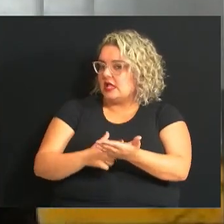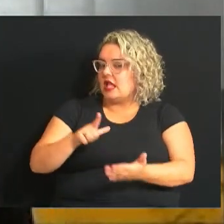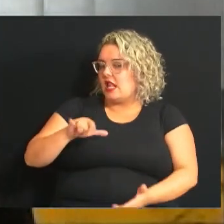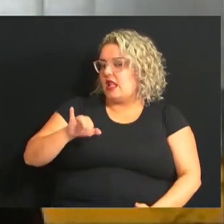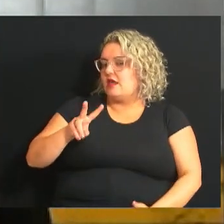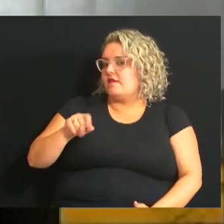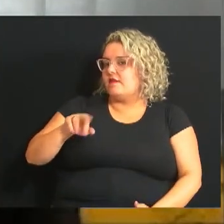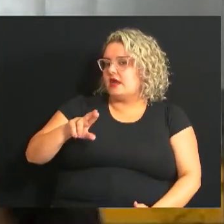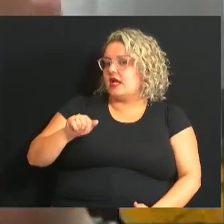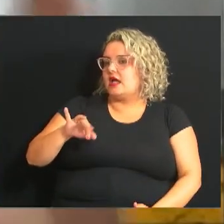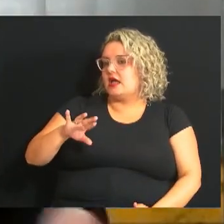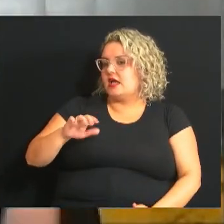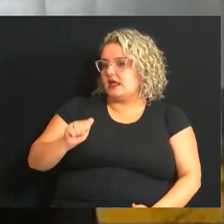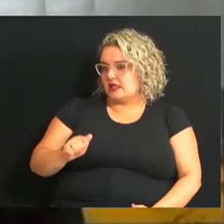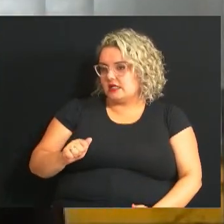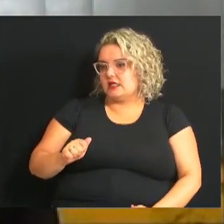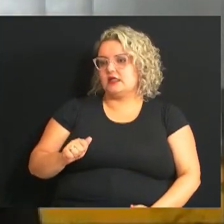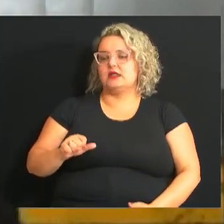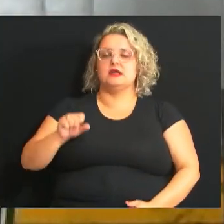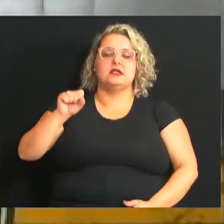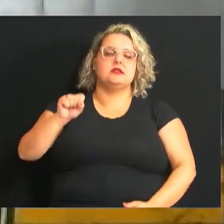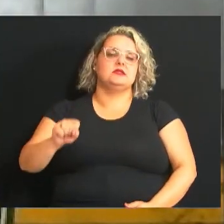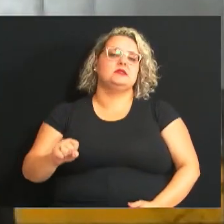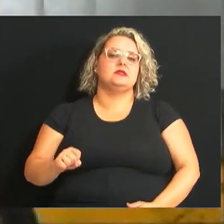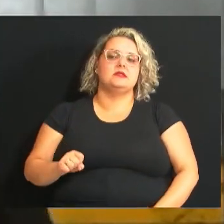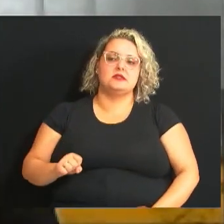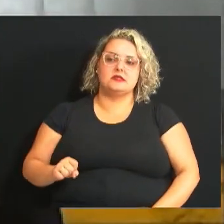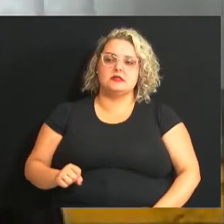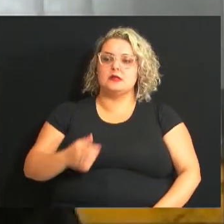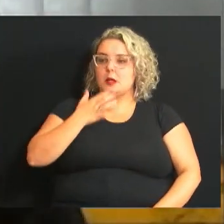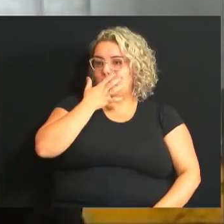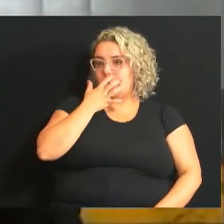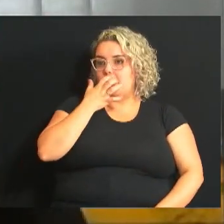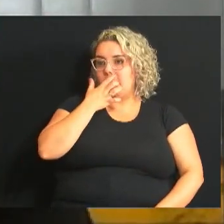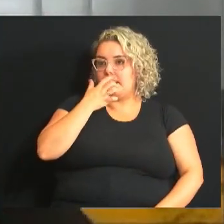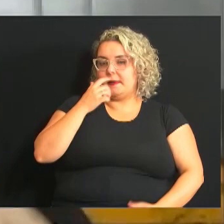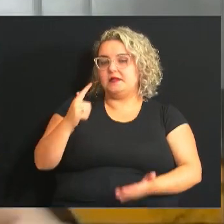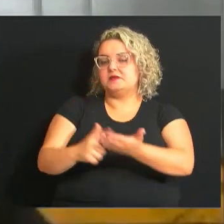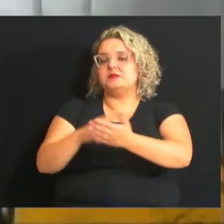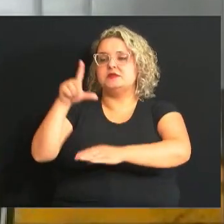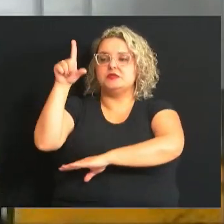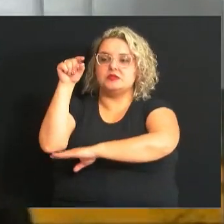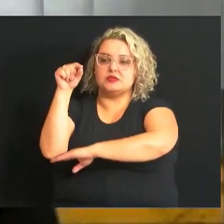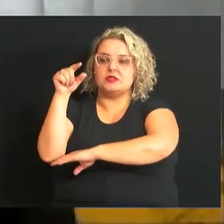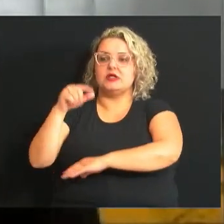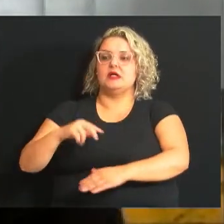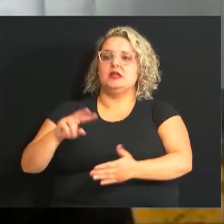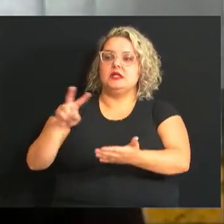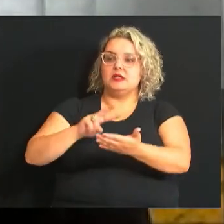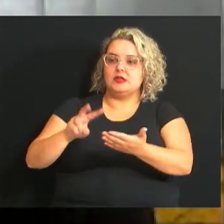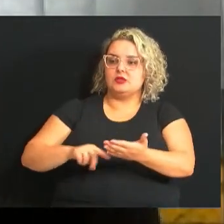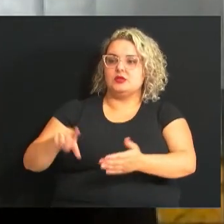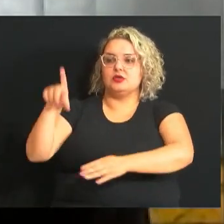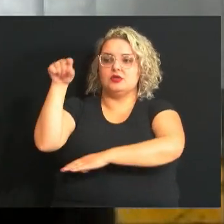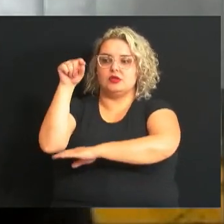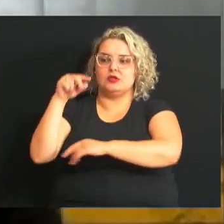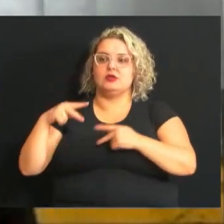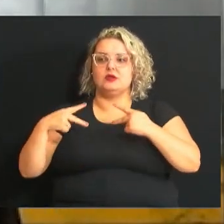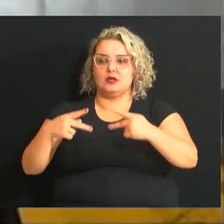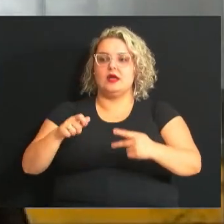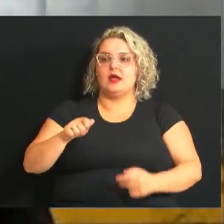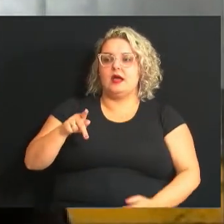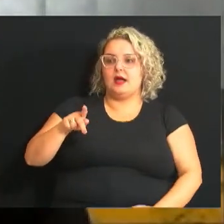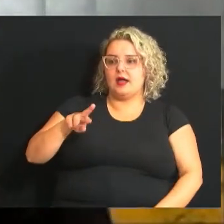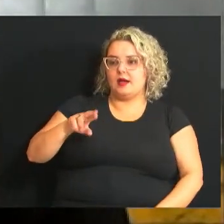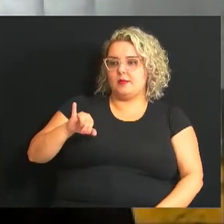nas lojas da Newcastle Idiomas, Livraria Dom Pedro, Leitura Dom Pedro e no link da editora Apres. Tá